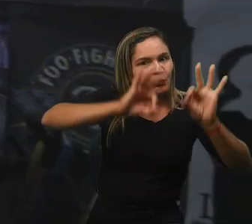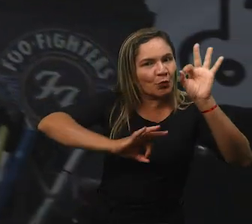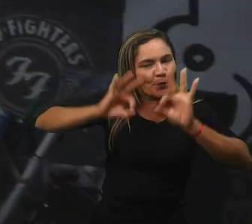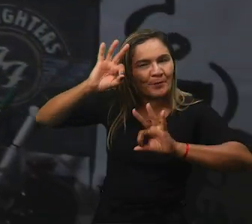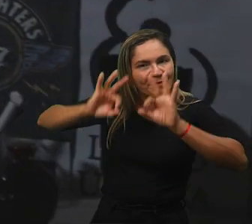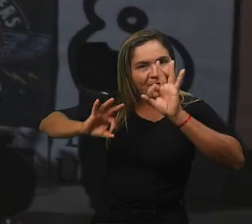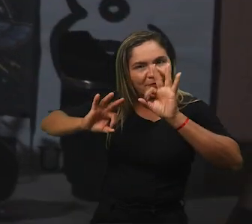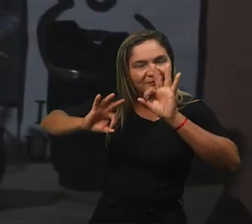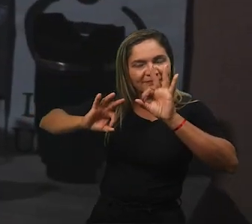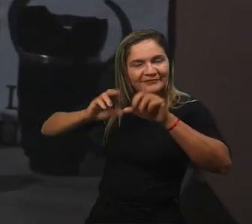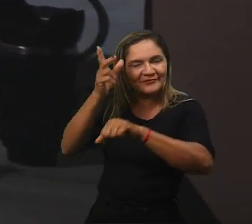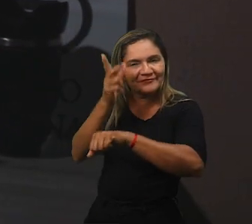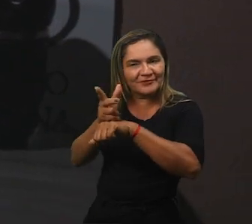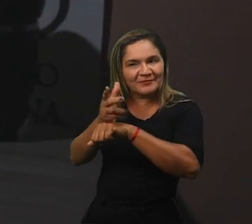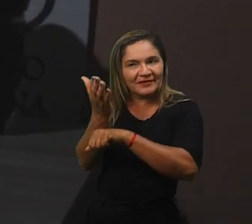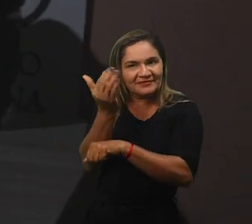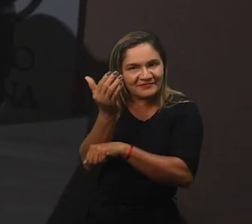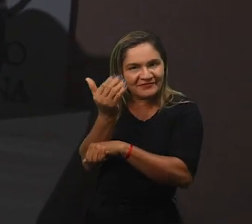Bebê.